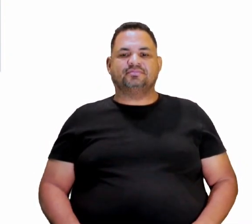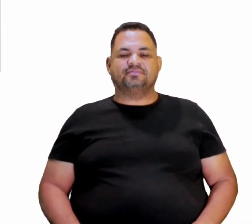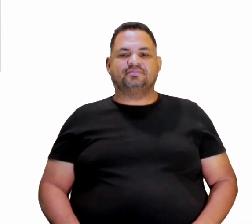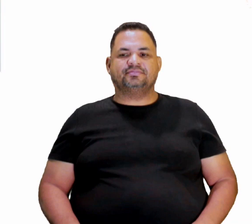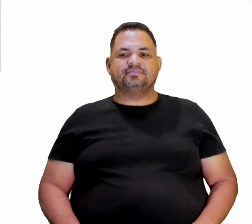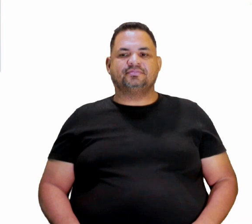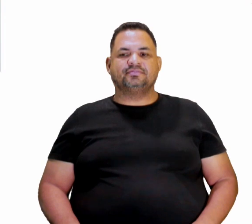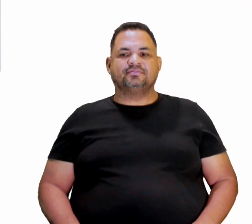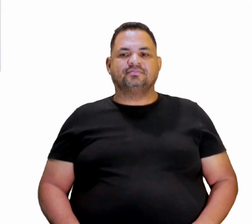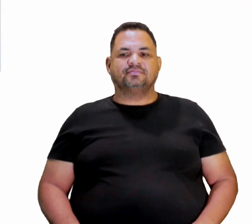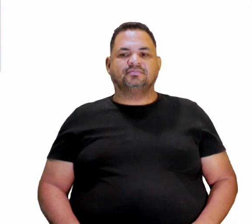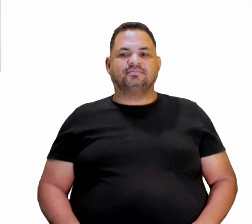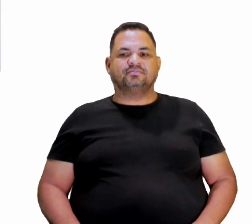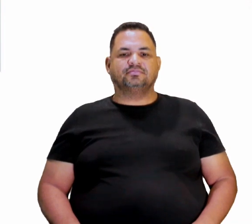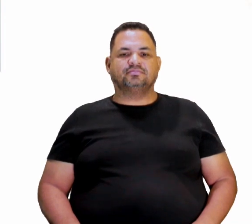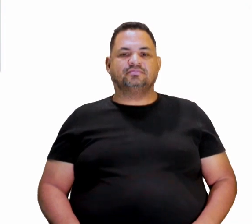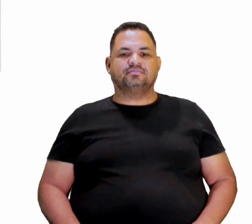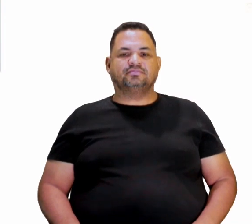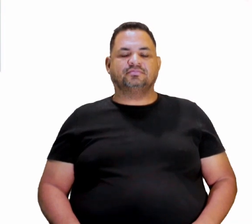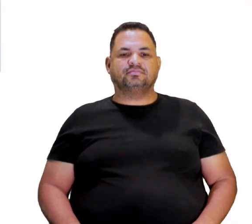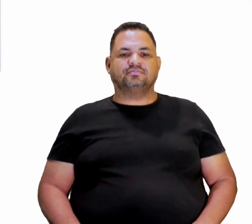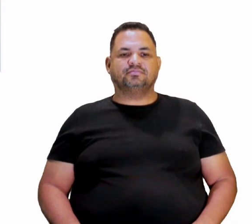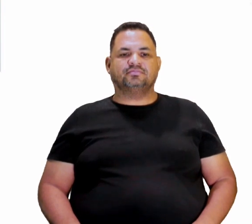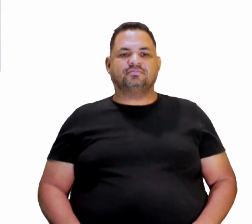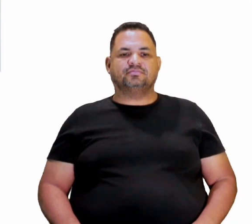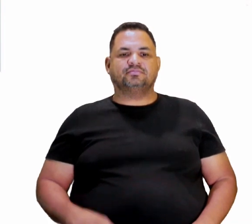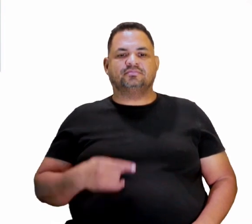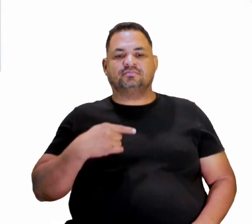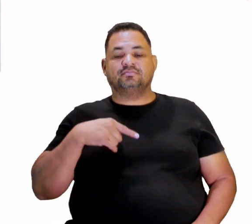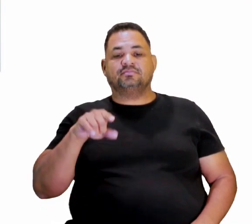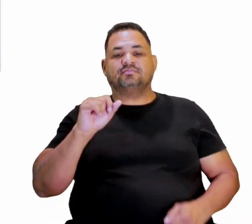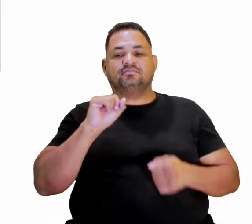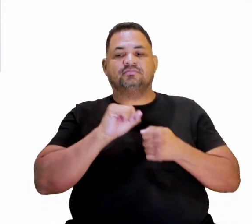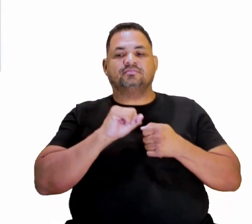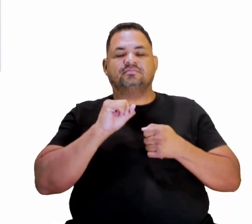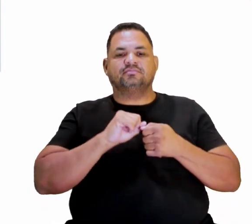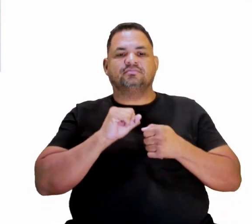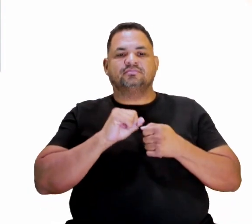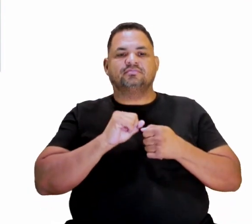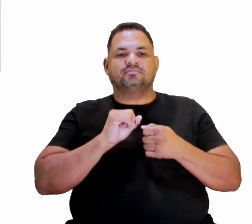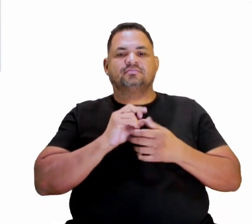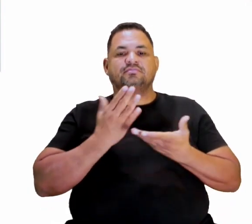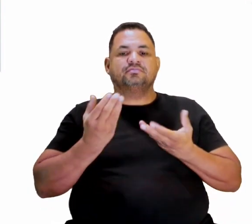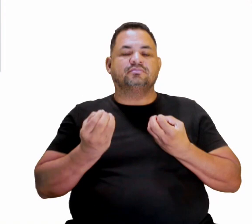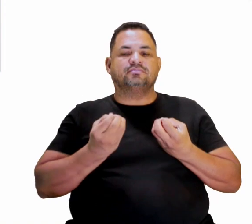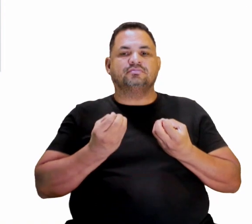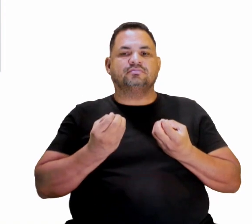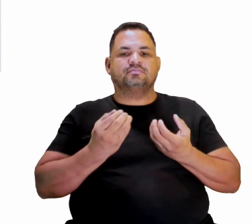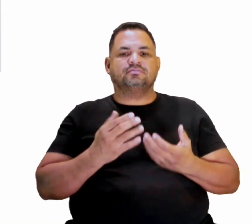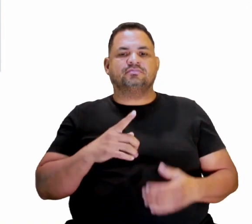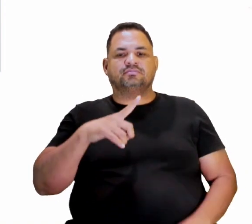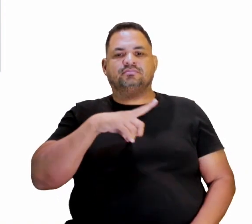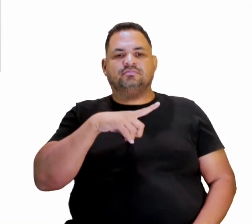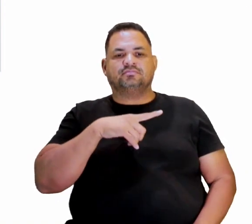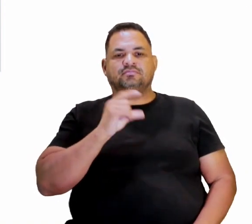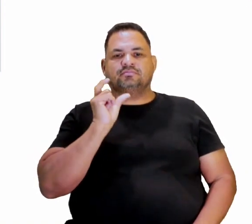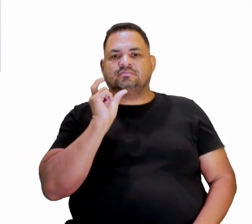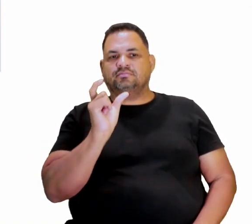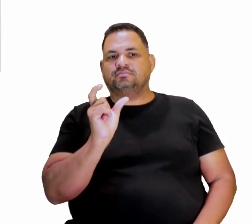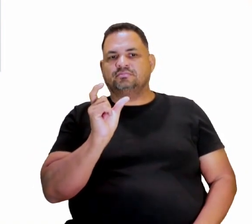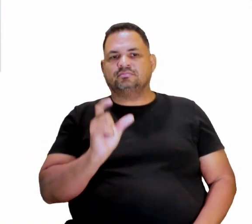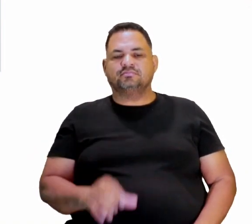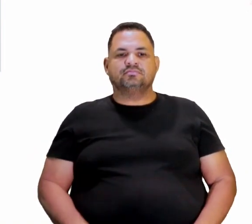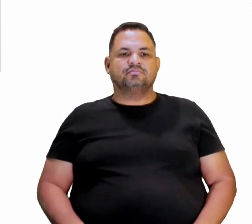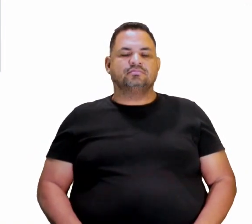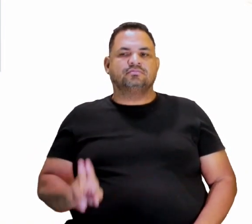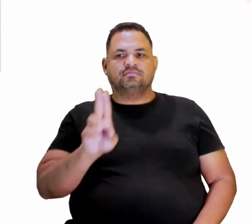own food twice a week. Ele vai fazer o quê? A gente está falando aqui sobre frequência e tem aquela palavrinha de frequência